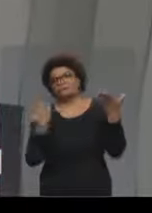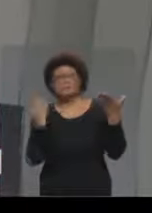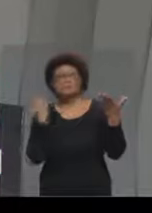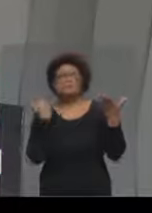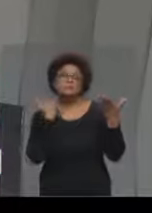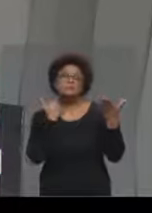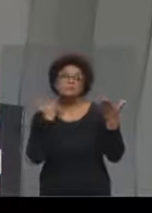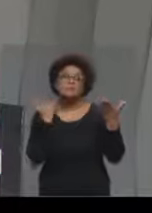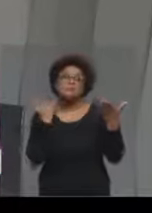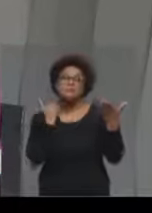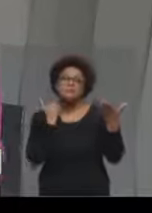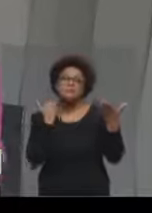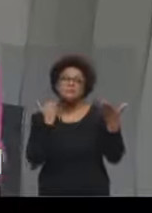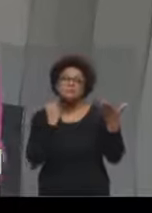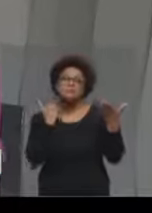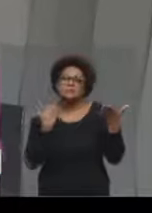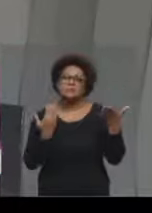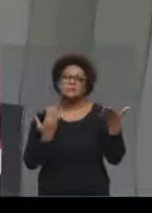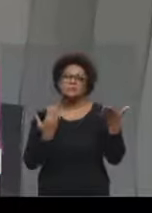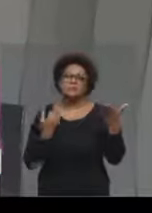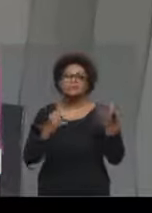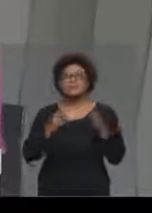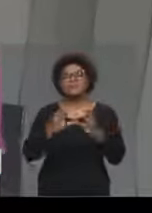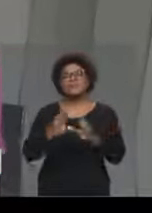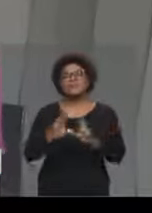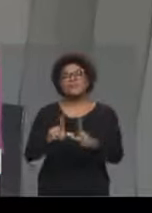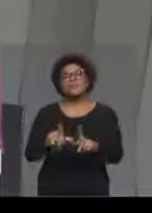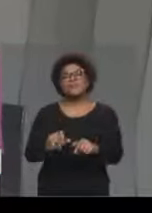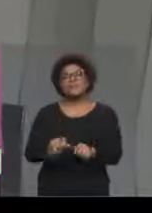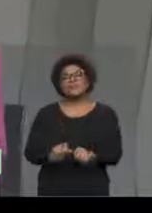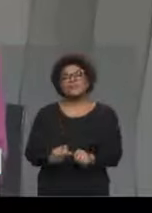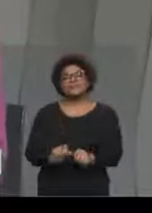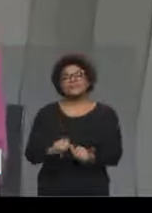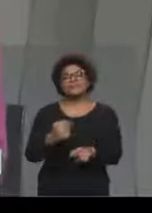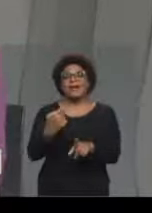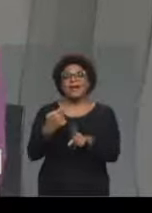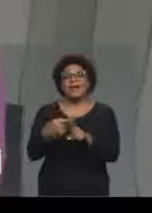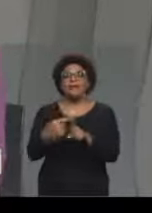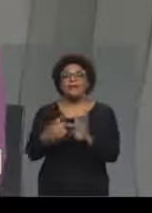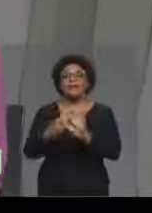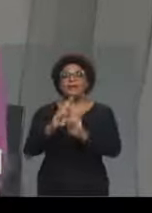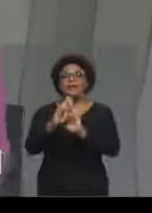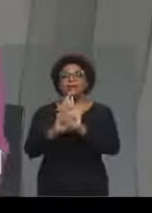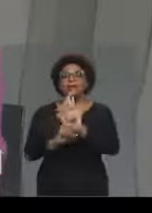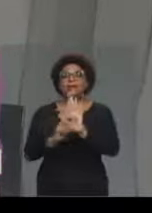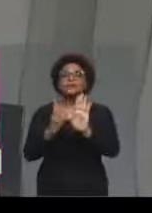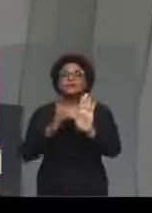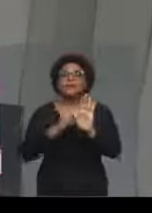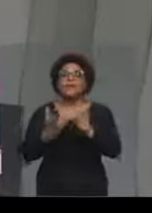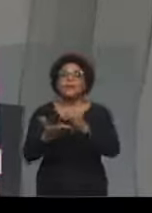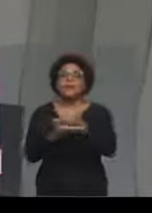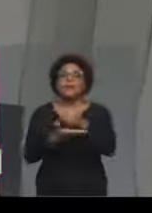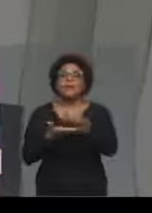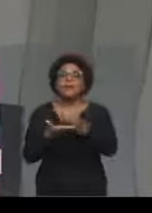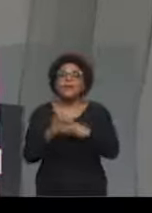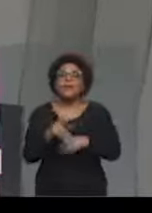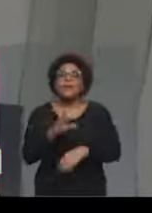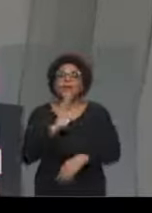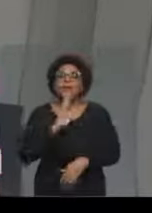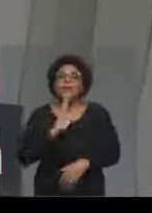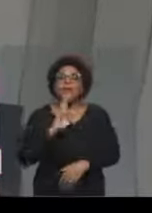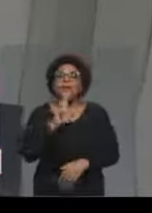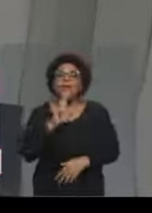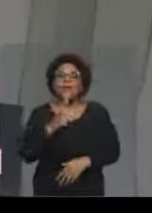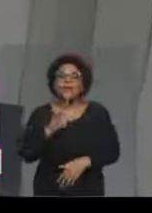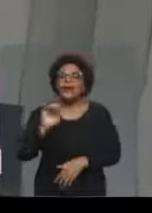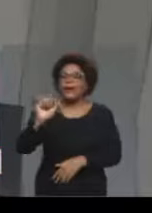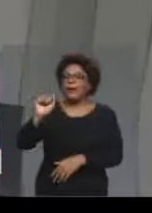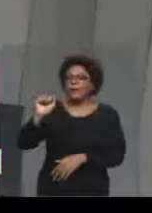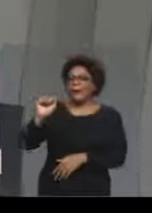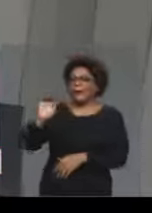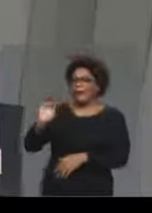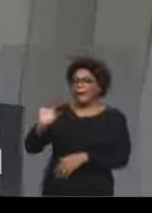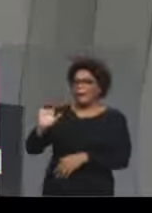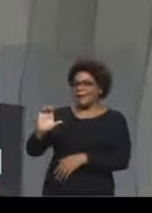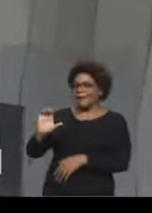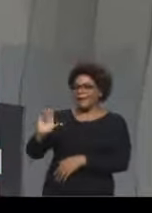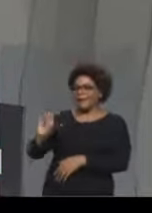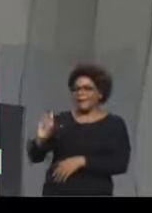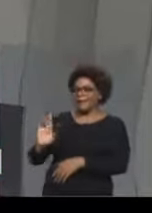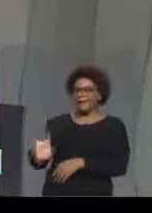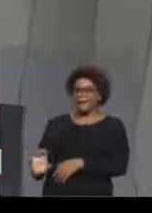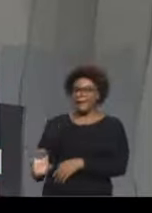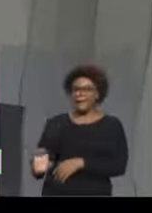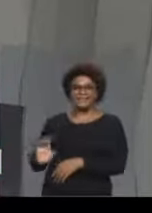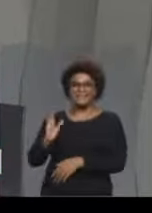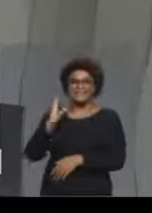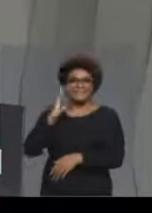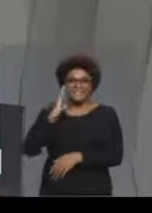são cansativos, né? Porque o texto, ele te dá uma base para você responder as alternativas. Mas nem sempre, né? Eu sempre